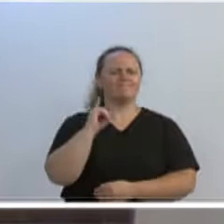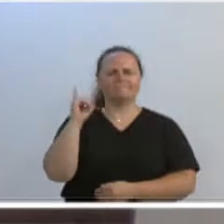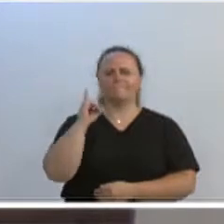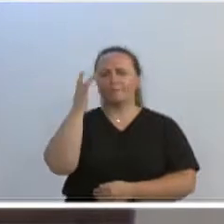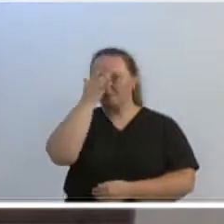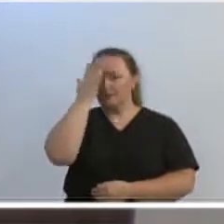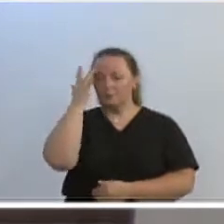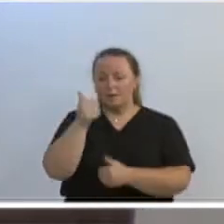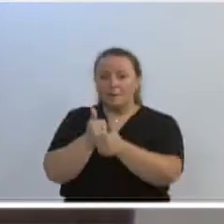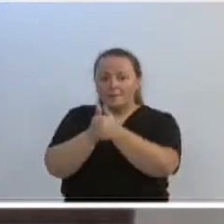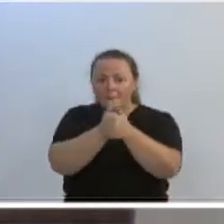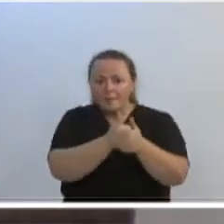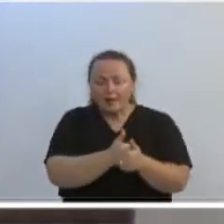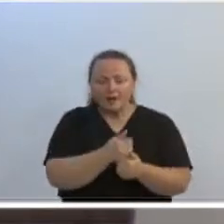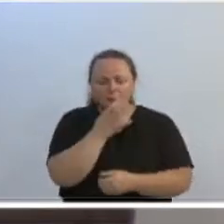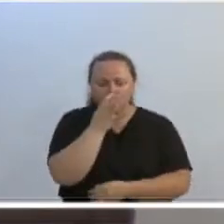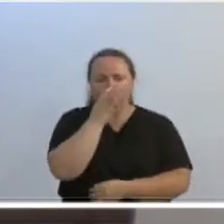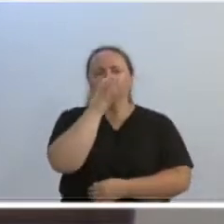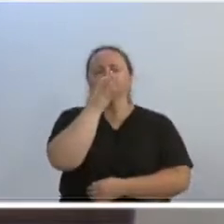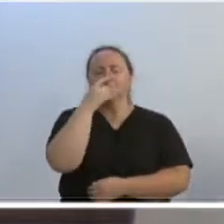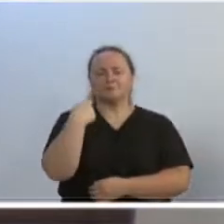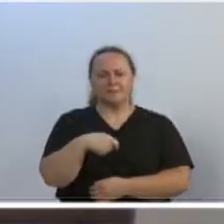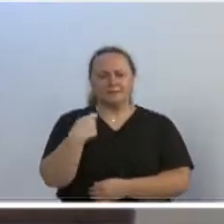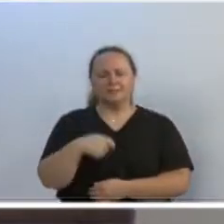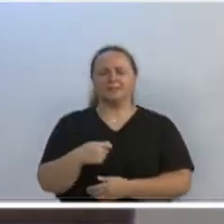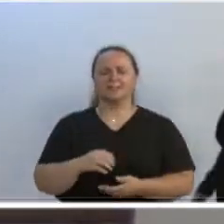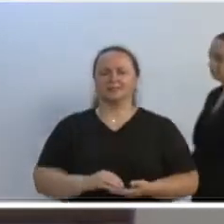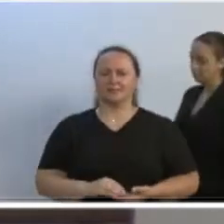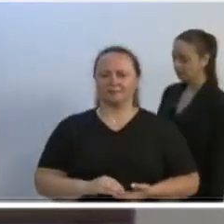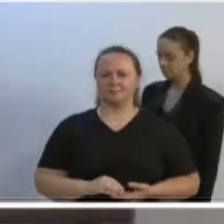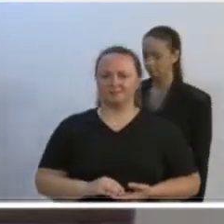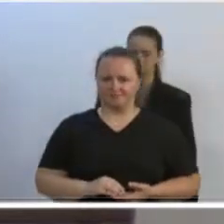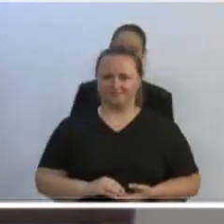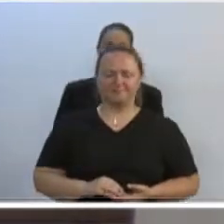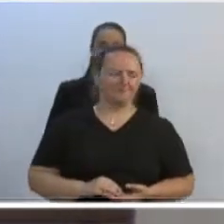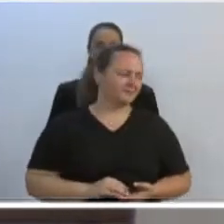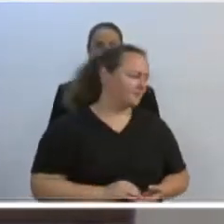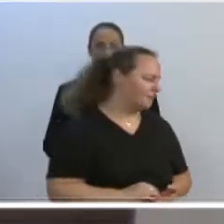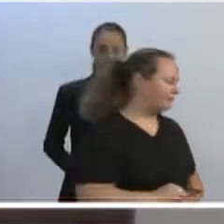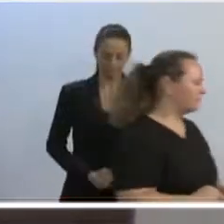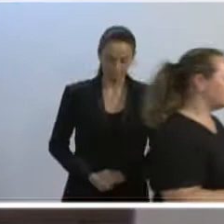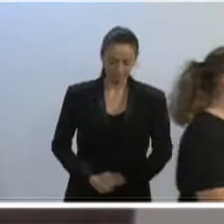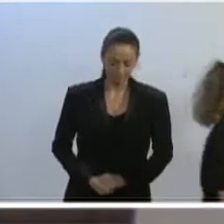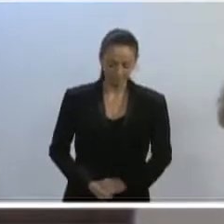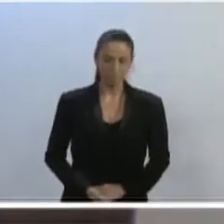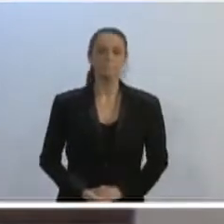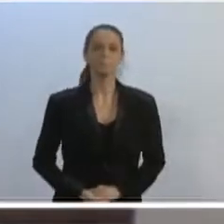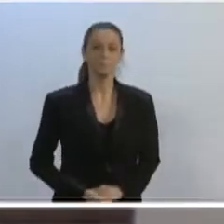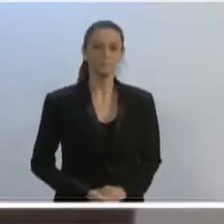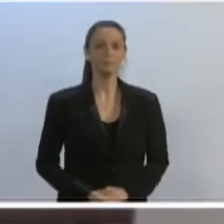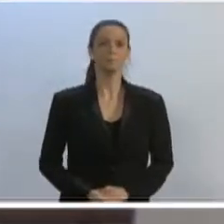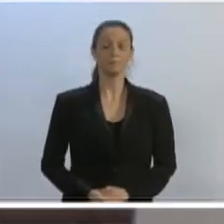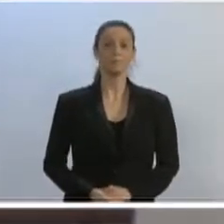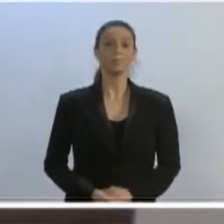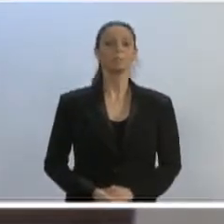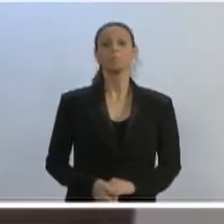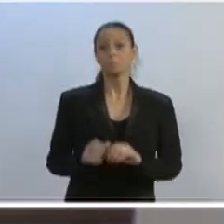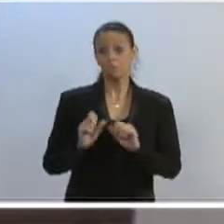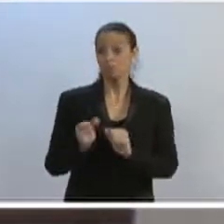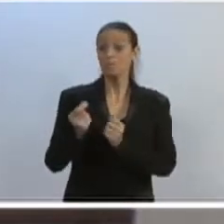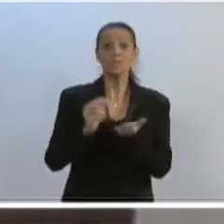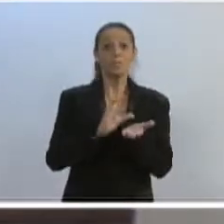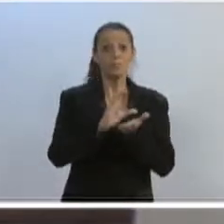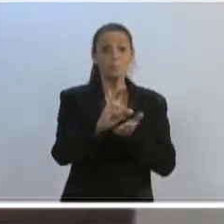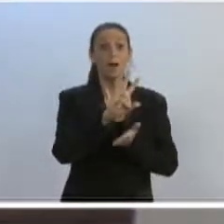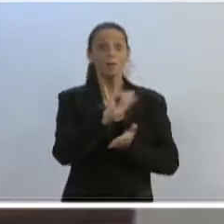prestige nós fizemos um plano de divulgação mas a culpa da comunidade tem que encher a casa e prestigiar que sabe que o recurso será aplicado na